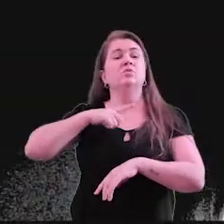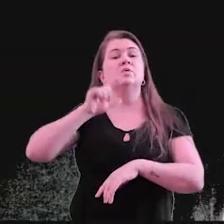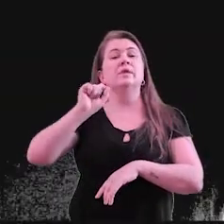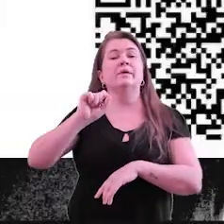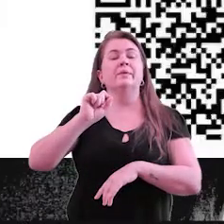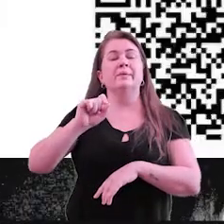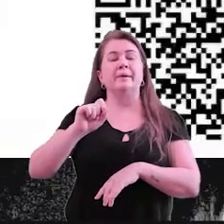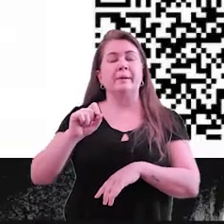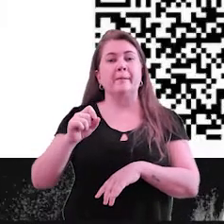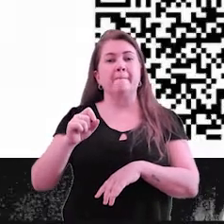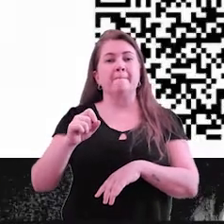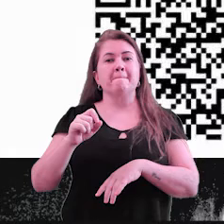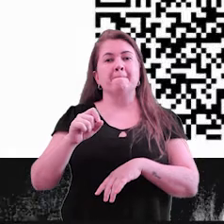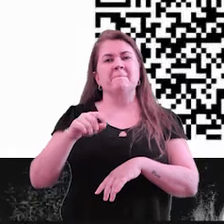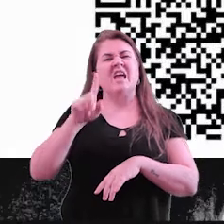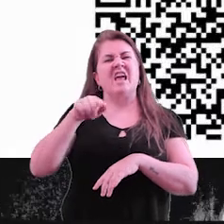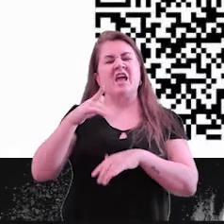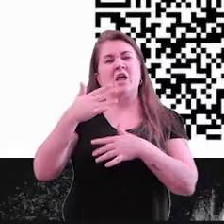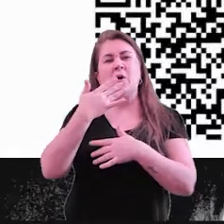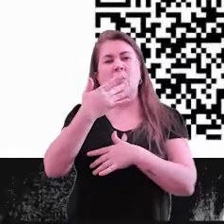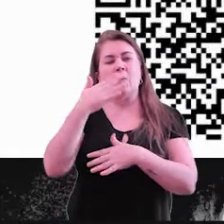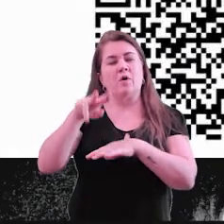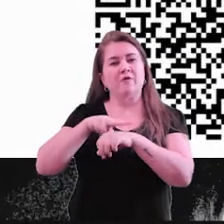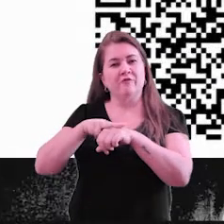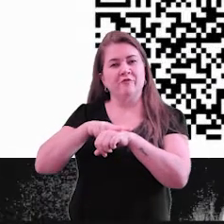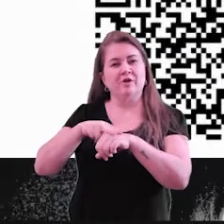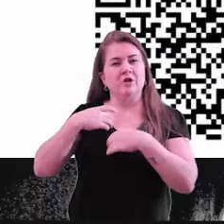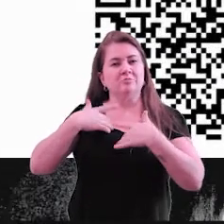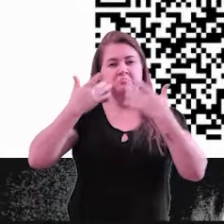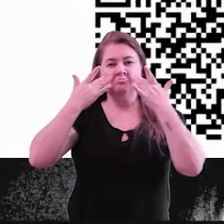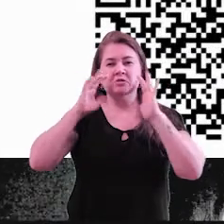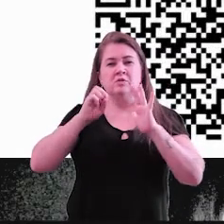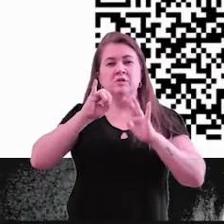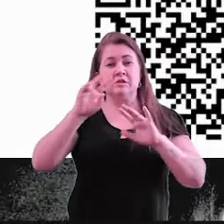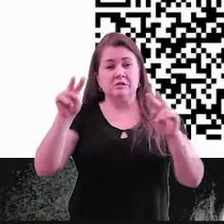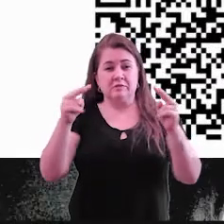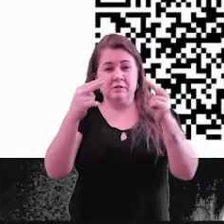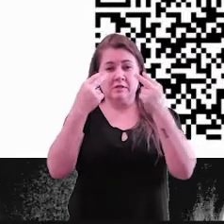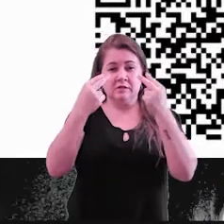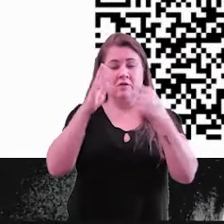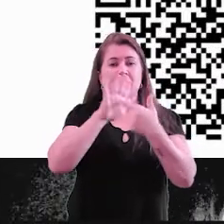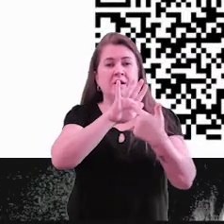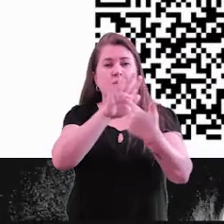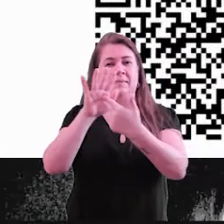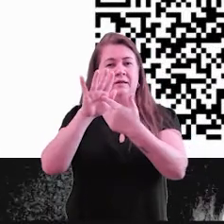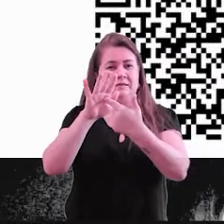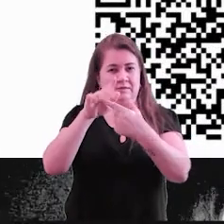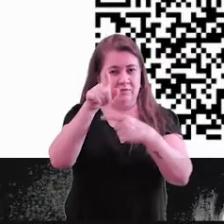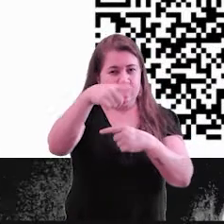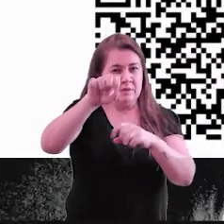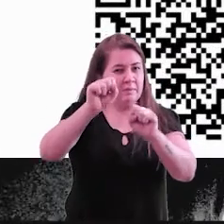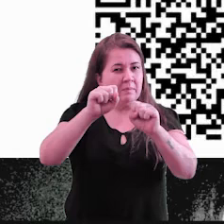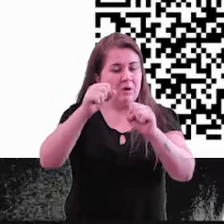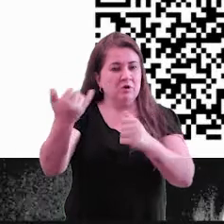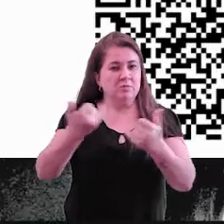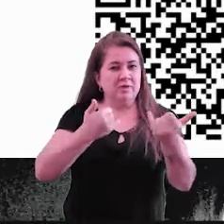já estão vendo a minha apresentação, alguém pode confirmar para mim? Estamos sim, Jéssica, está visível. Ótimo.